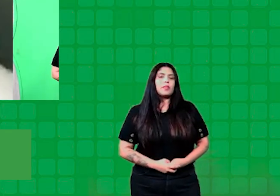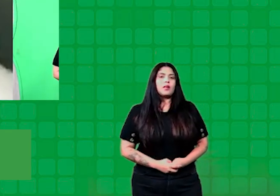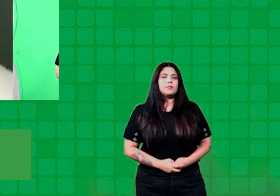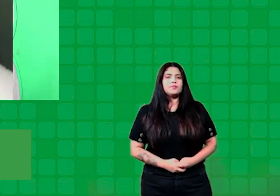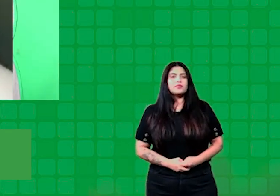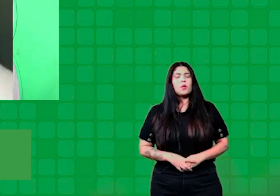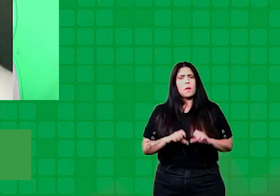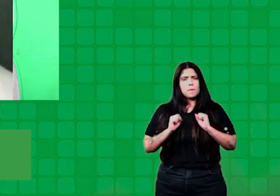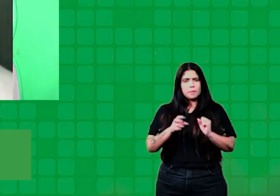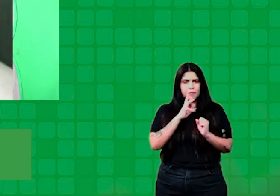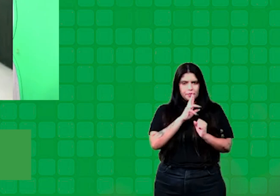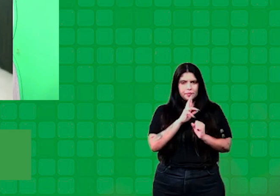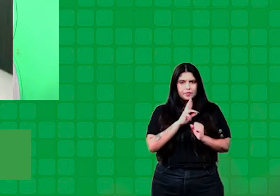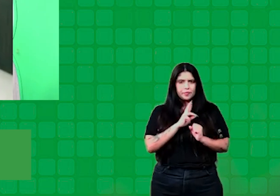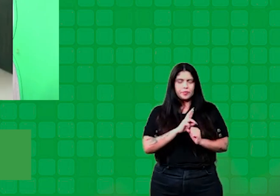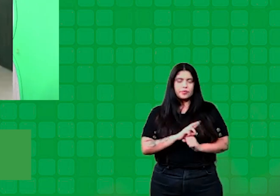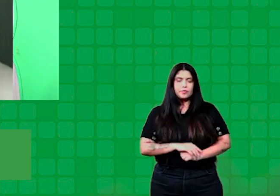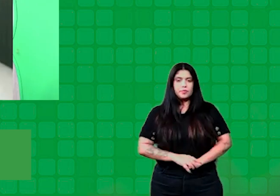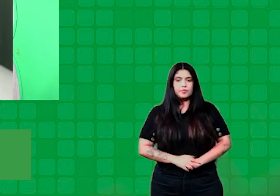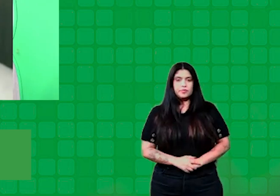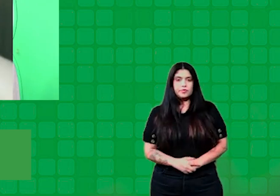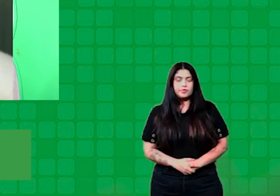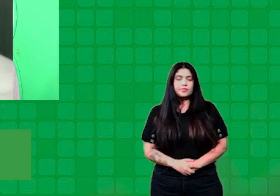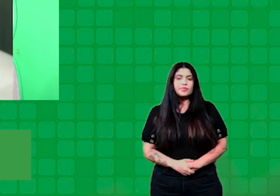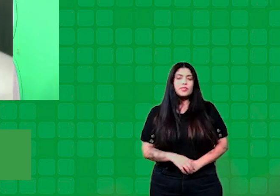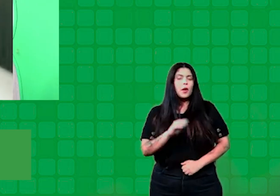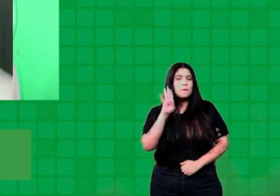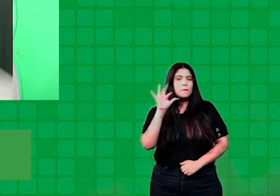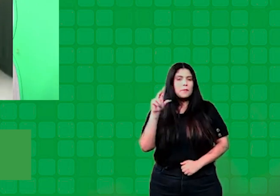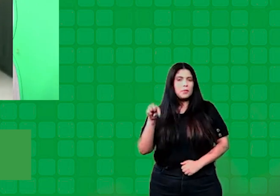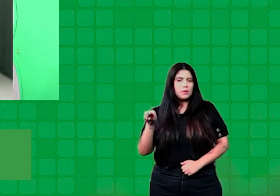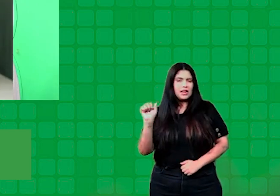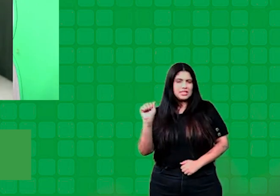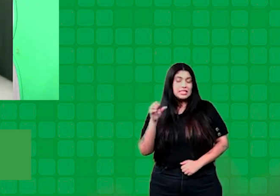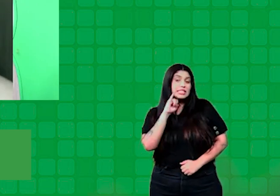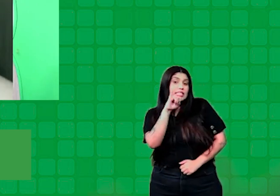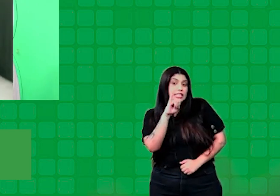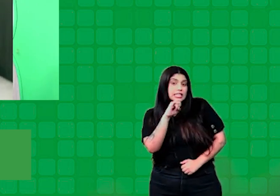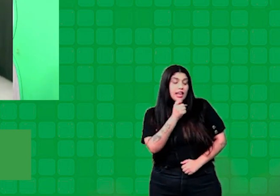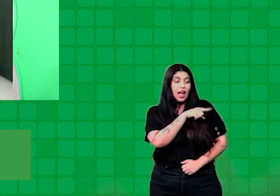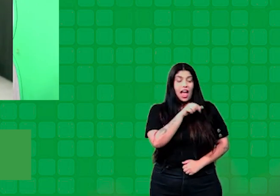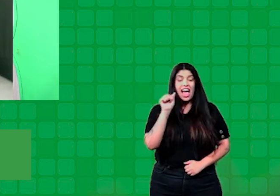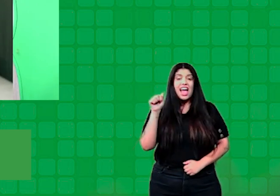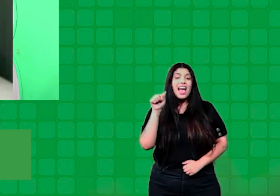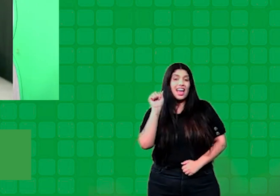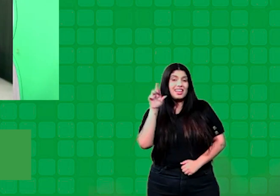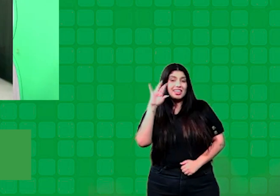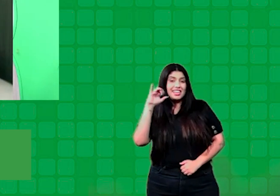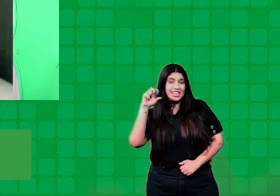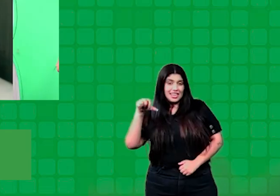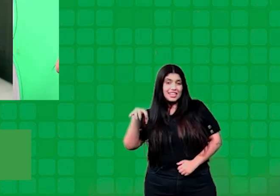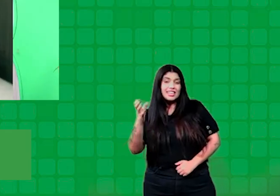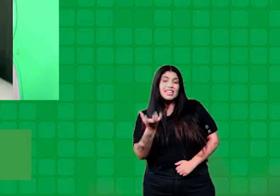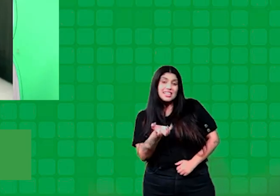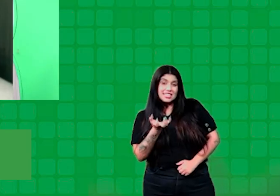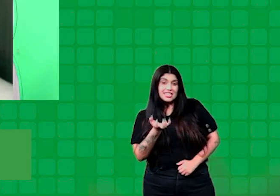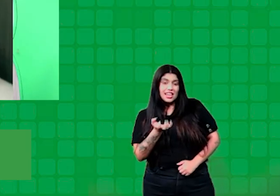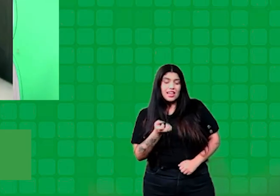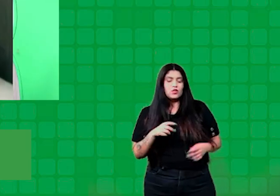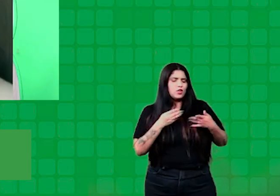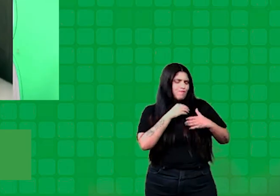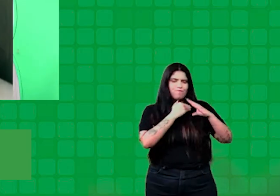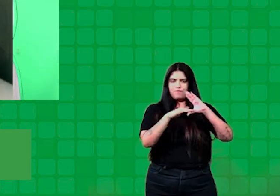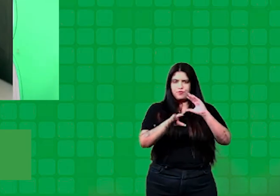Posso responder? Pode. Bruna, se a Ariane quiser, eu já mando a minha relatoria para ela já